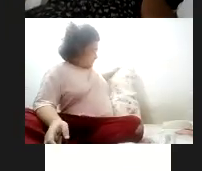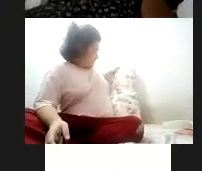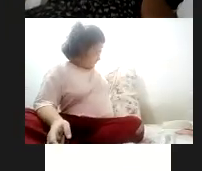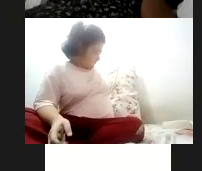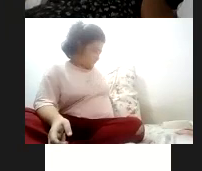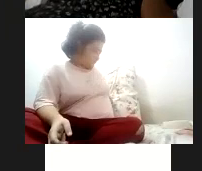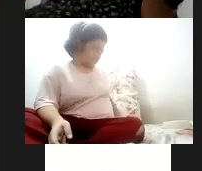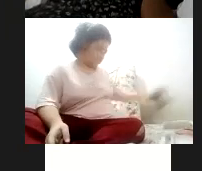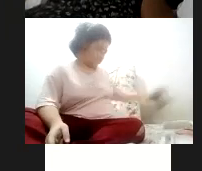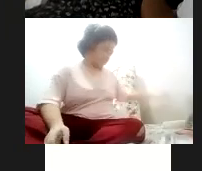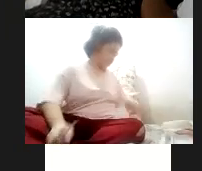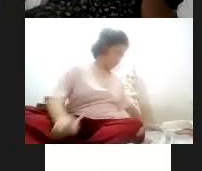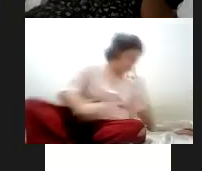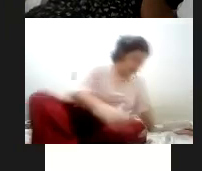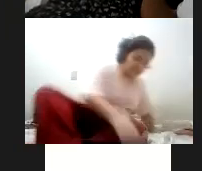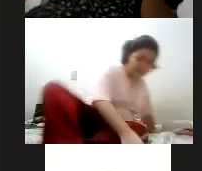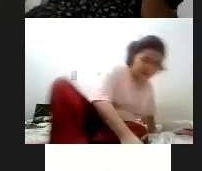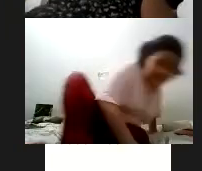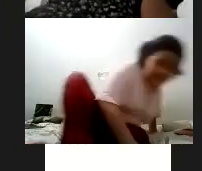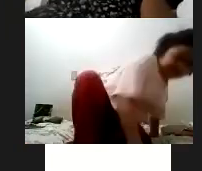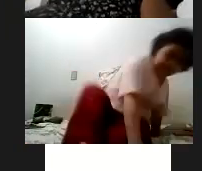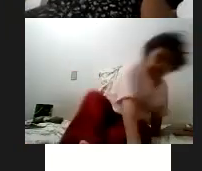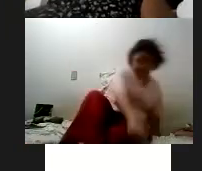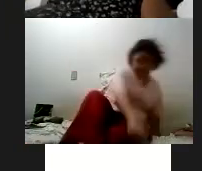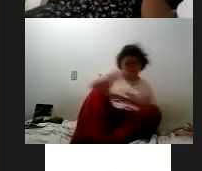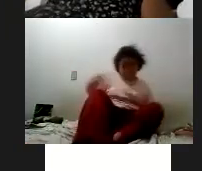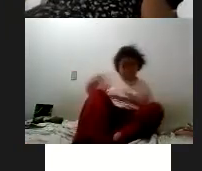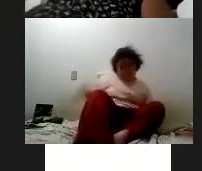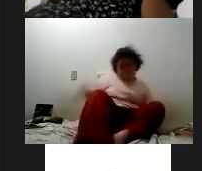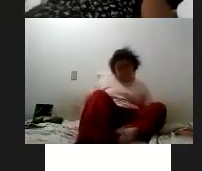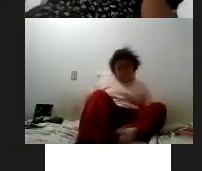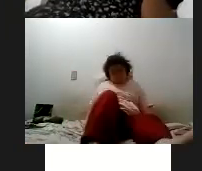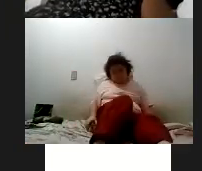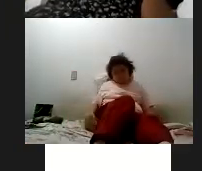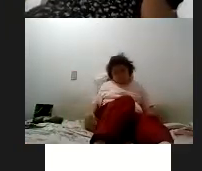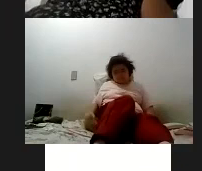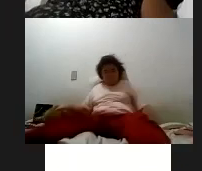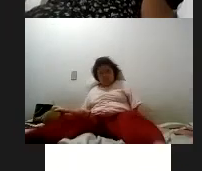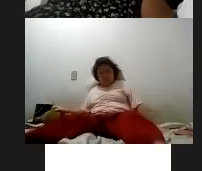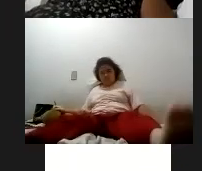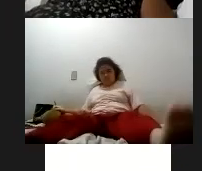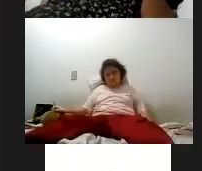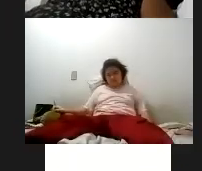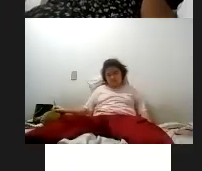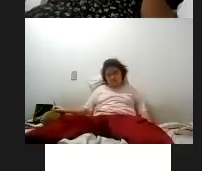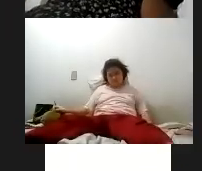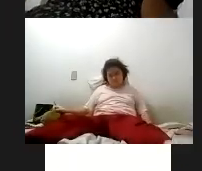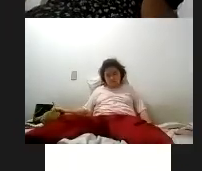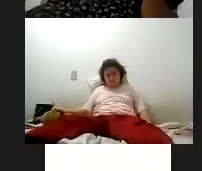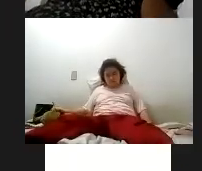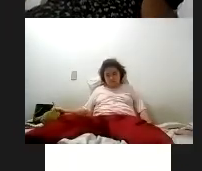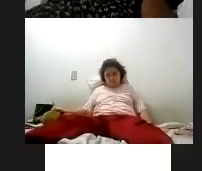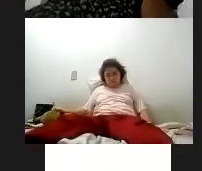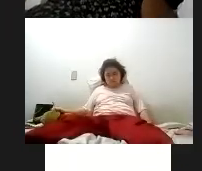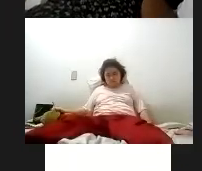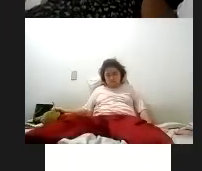saúde, para os que estiverem aqui presentes, nós podemos não lidar com a deficiência dentro do nosso núcleo familiar hoje. Talvez